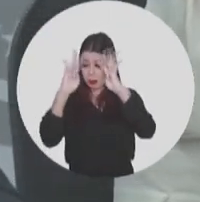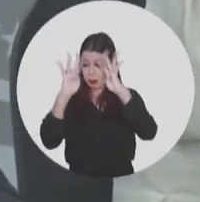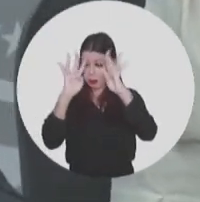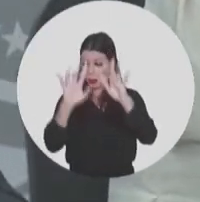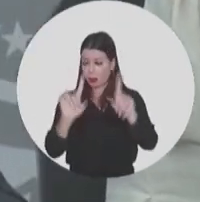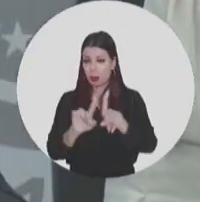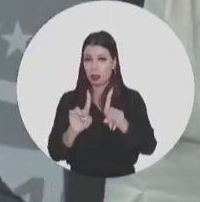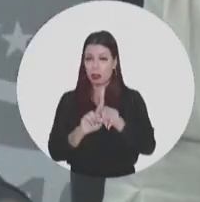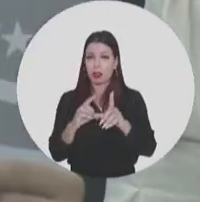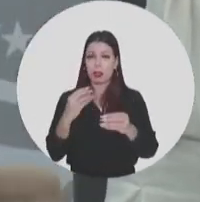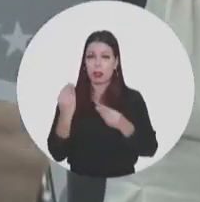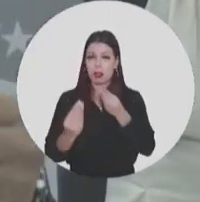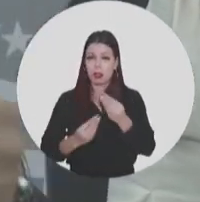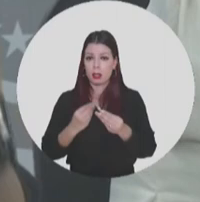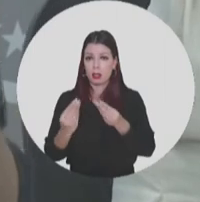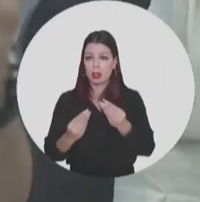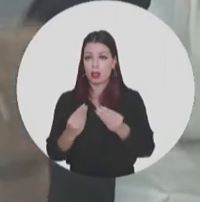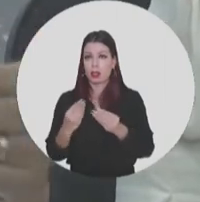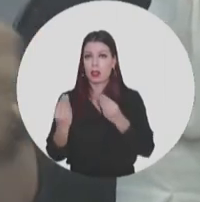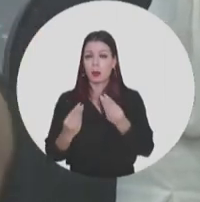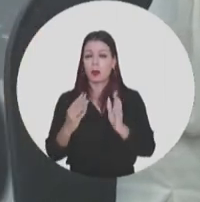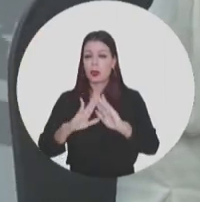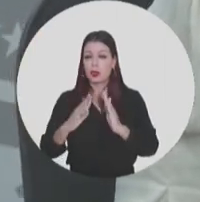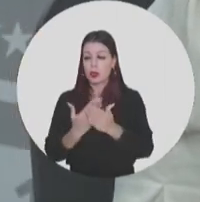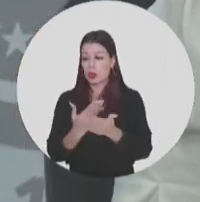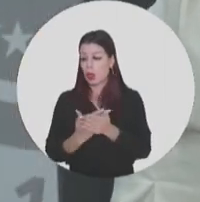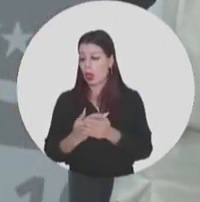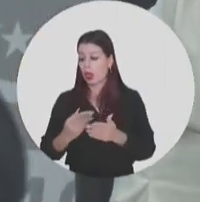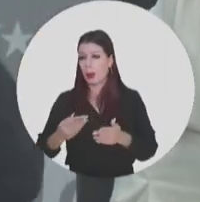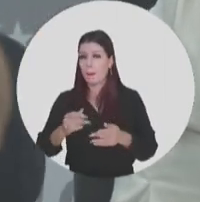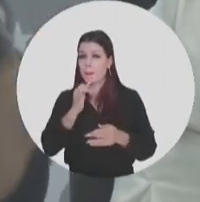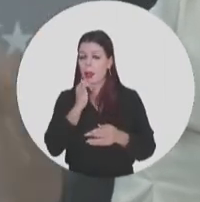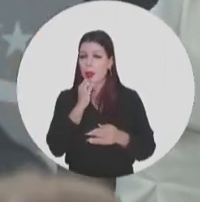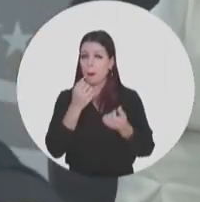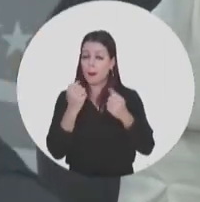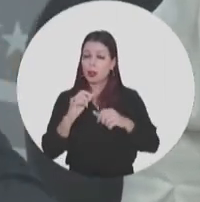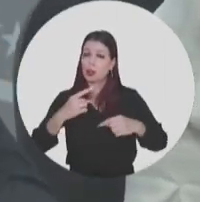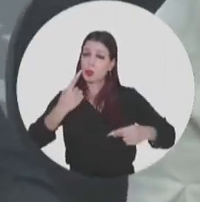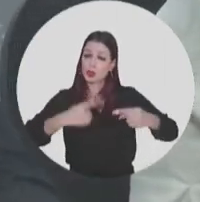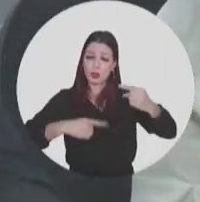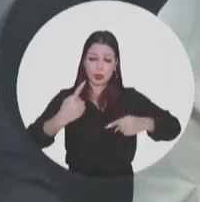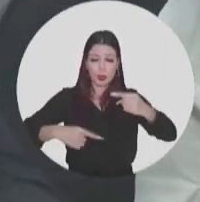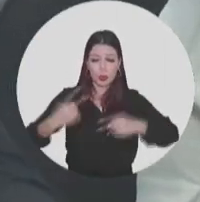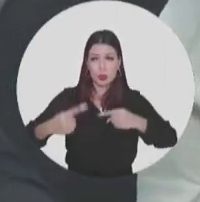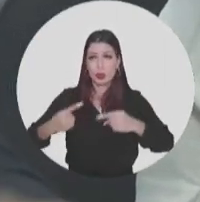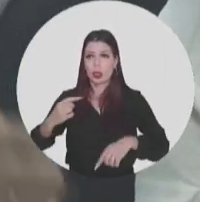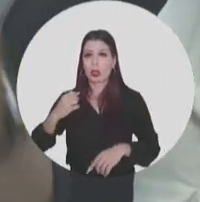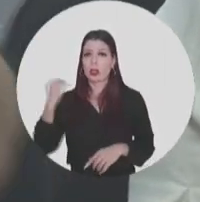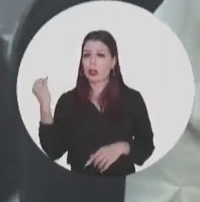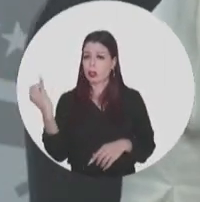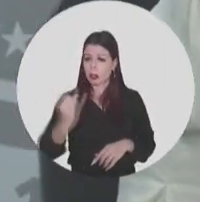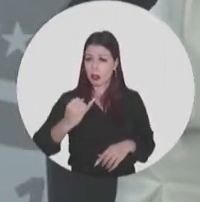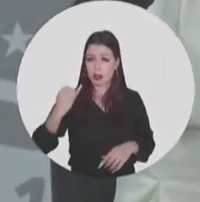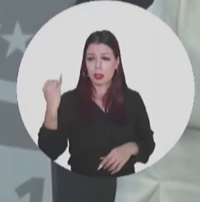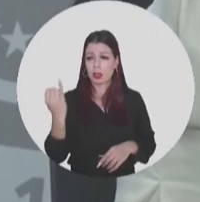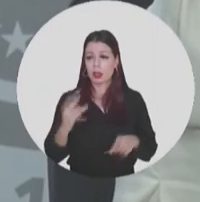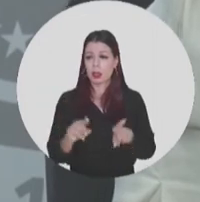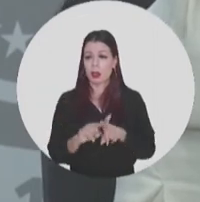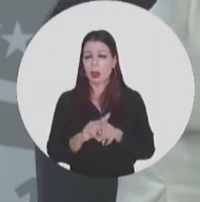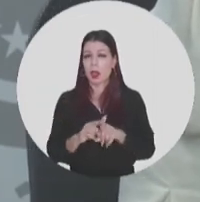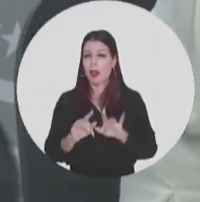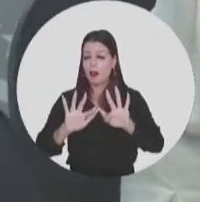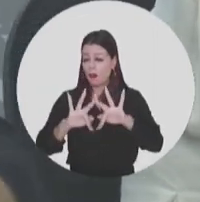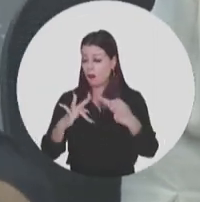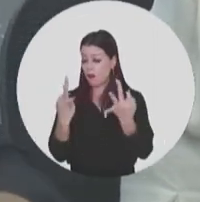ele disse que profissionais de educação aqui de Mato Grosso do Sul passarão por formação especial. Então será feita aí uma formação